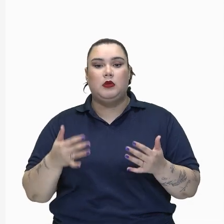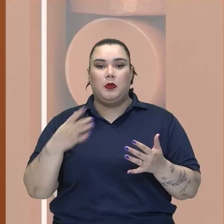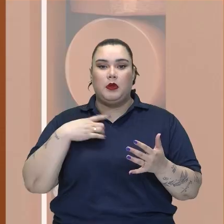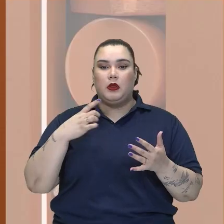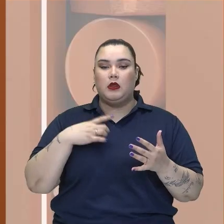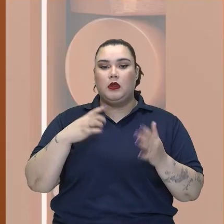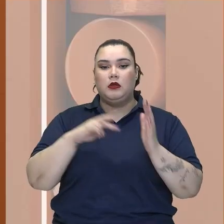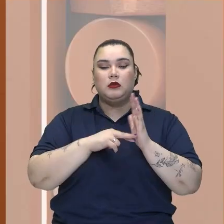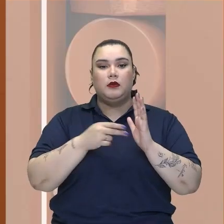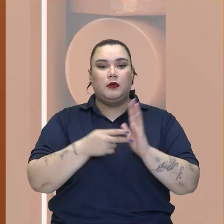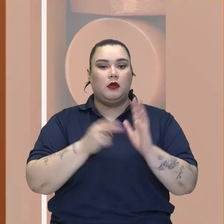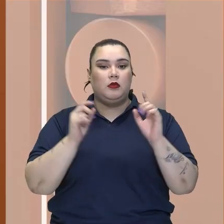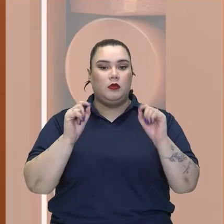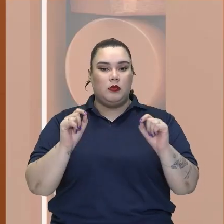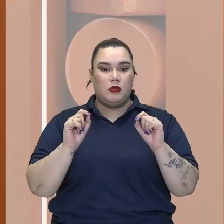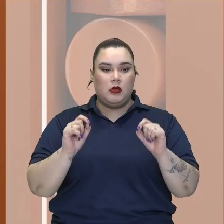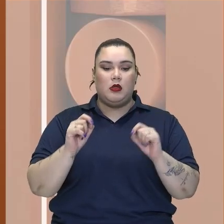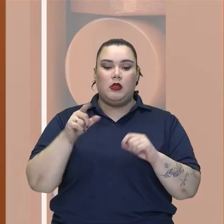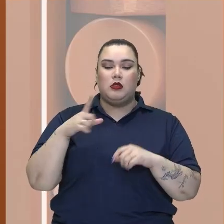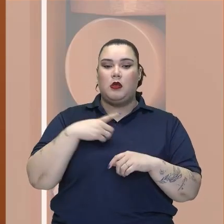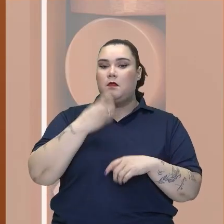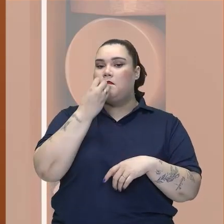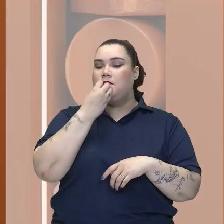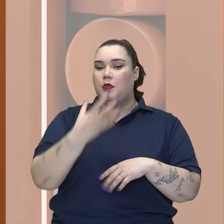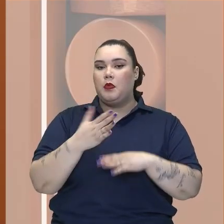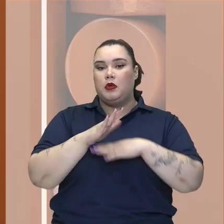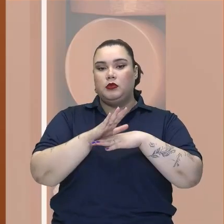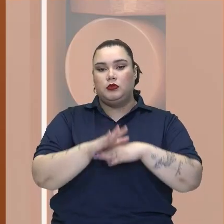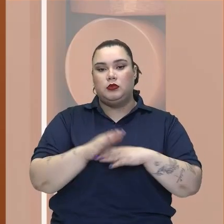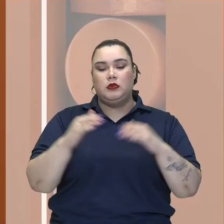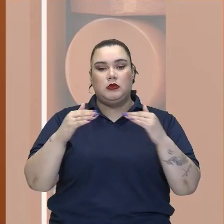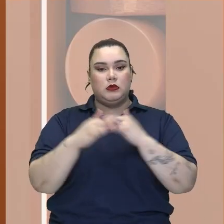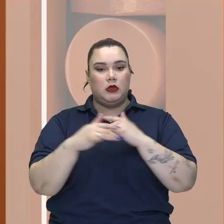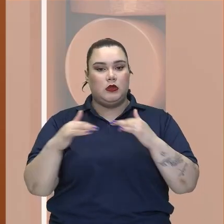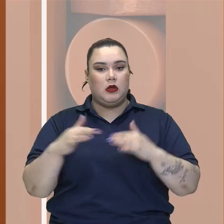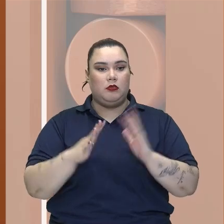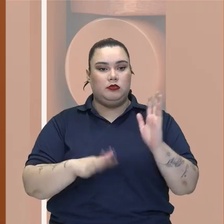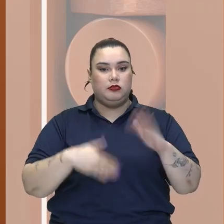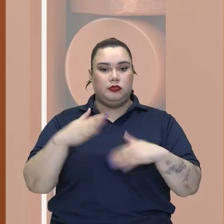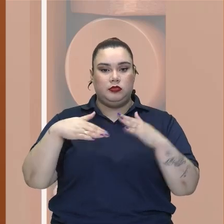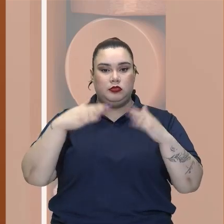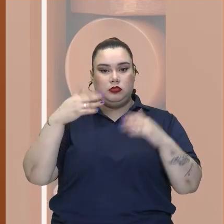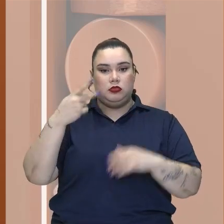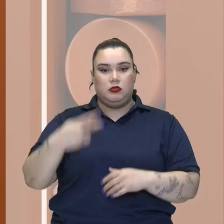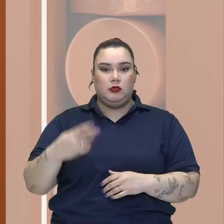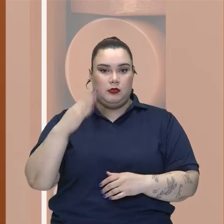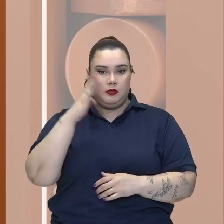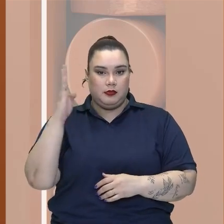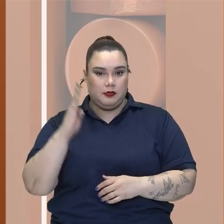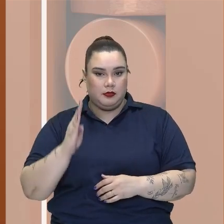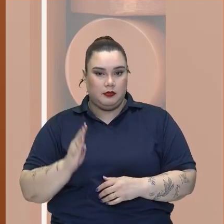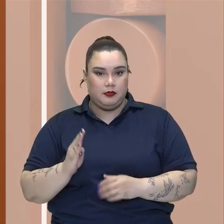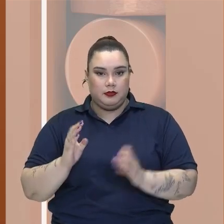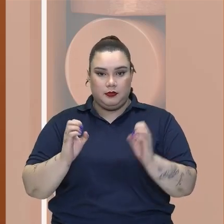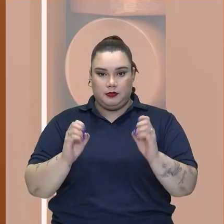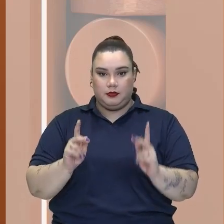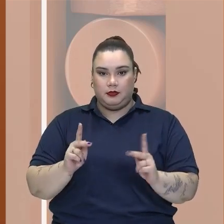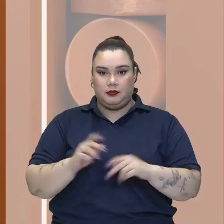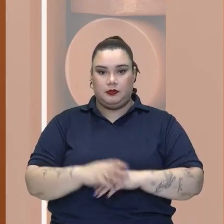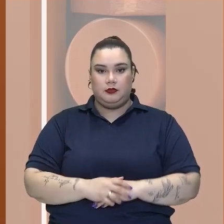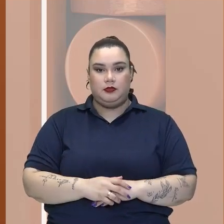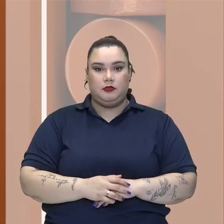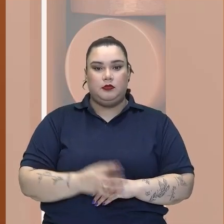forma significativa, né, para a urbanização no território brasileiro. Então, a